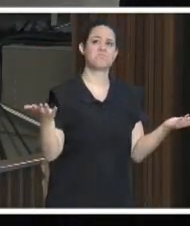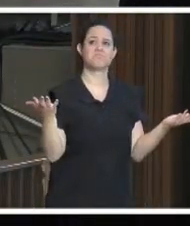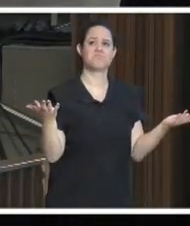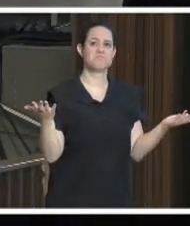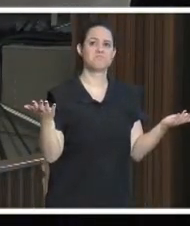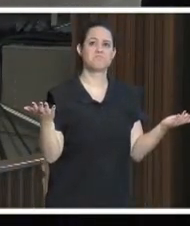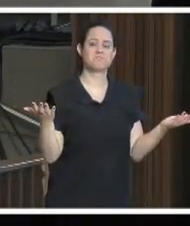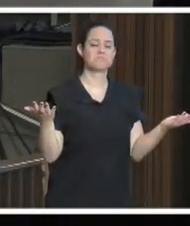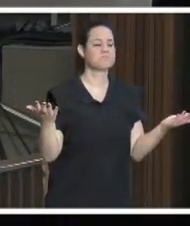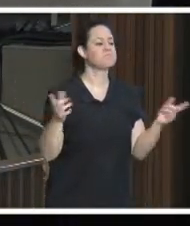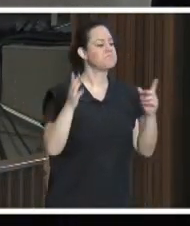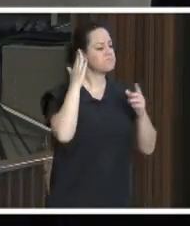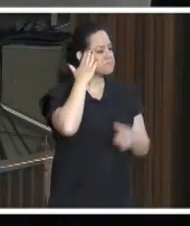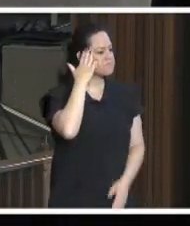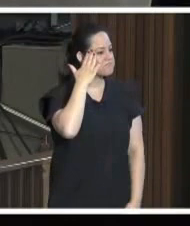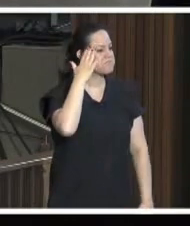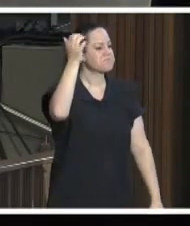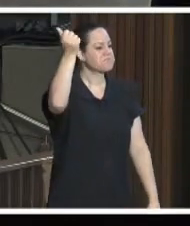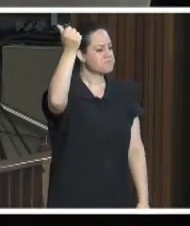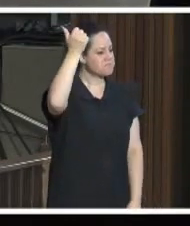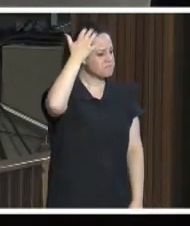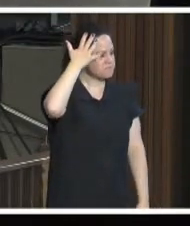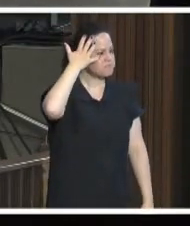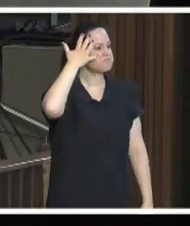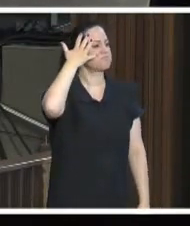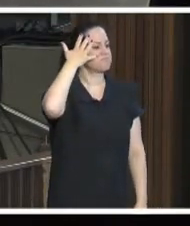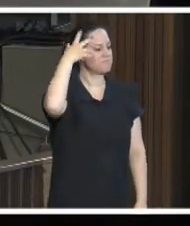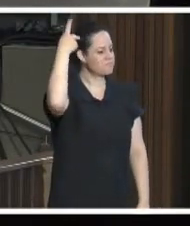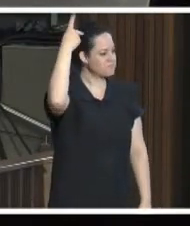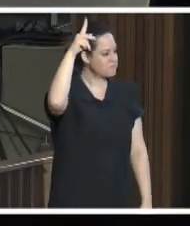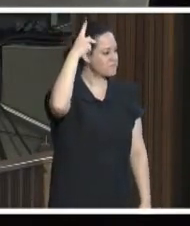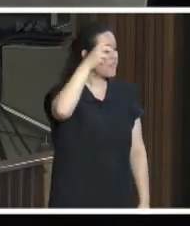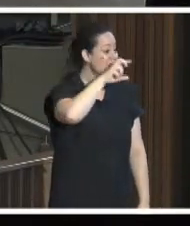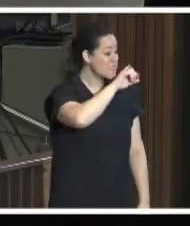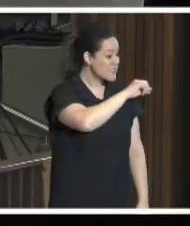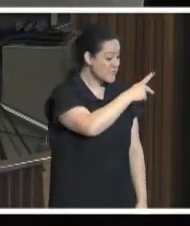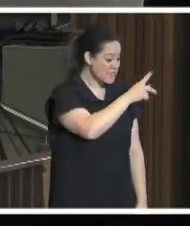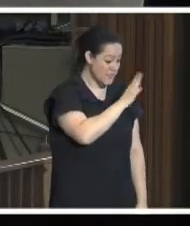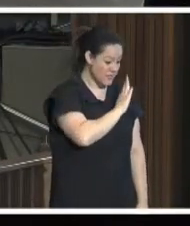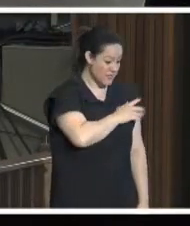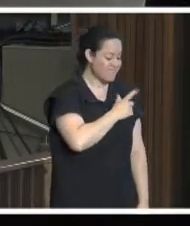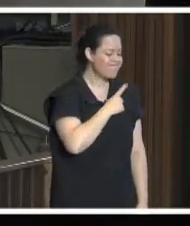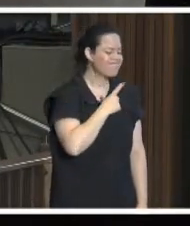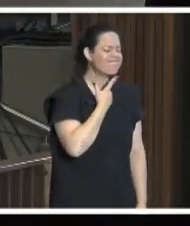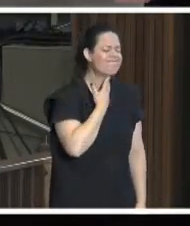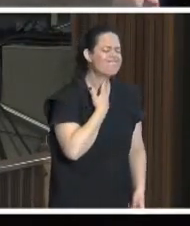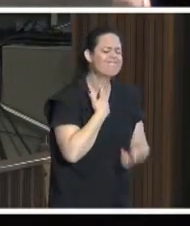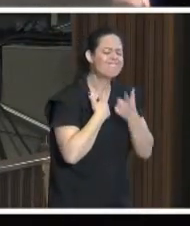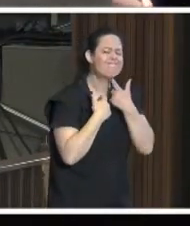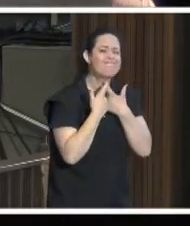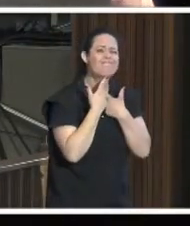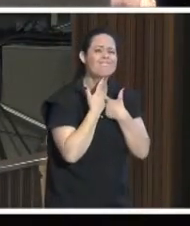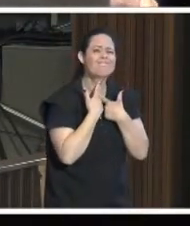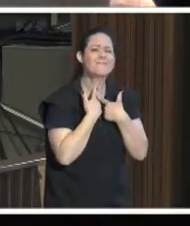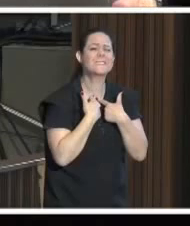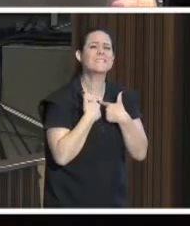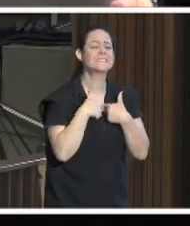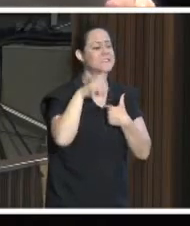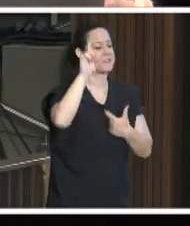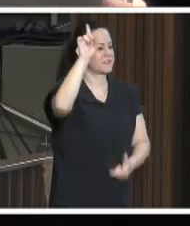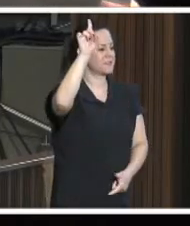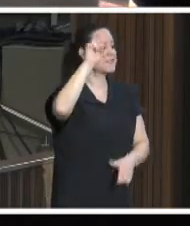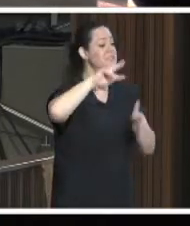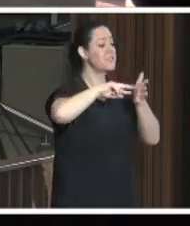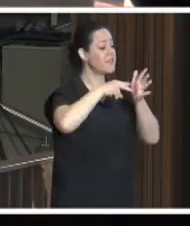gente sabe que é graça de Deus. Se o seu coração tem fome de Deus, é porque Deus